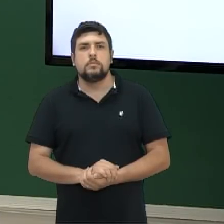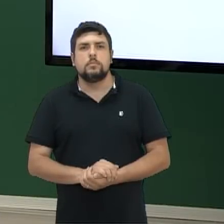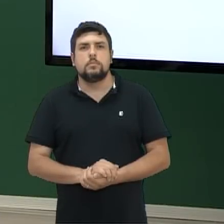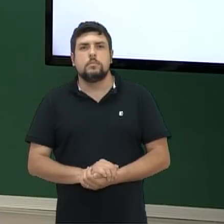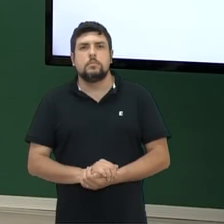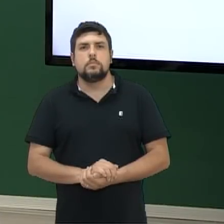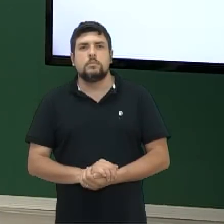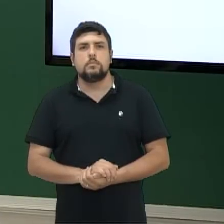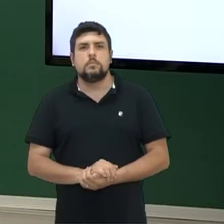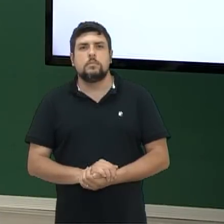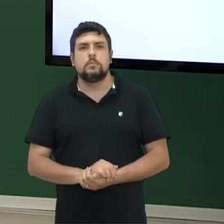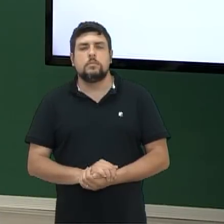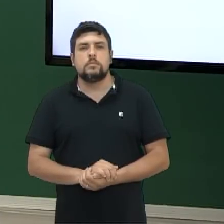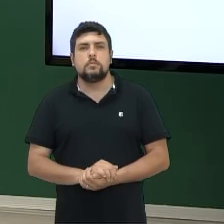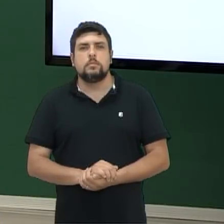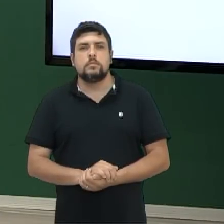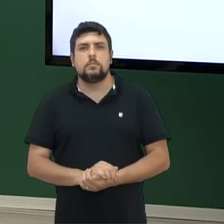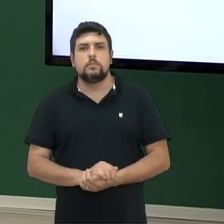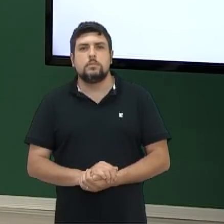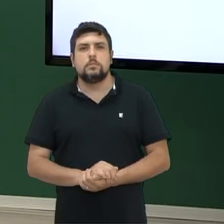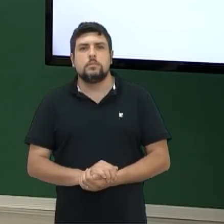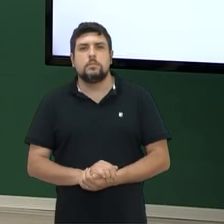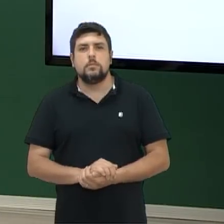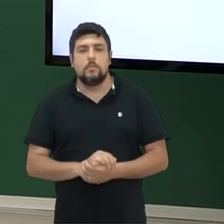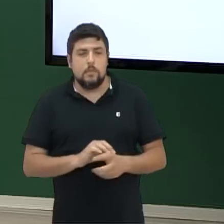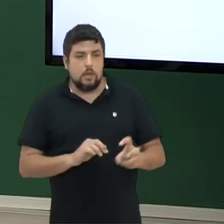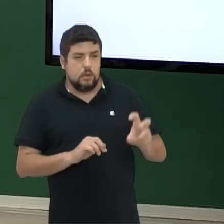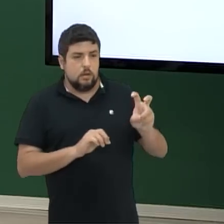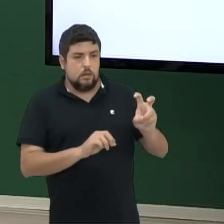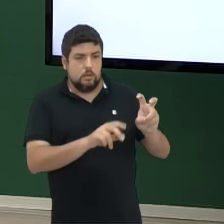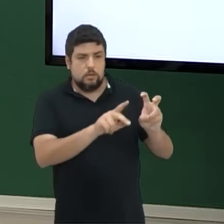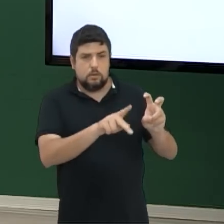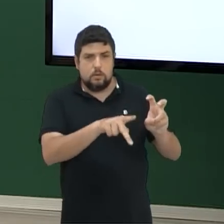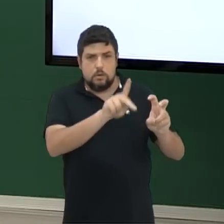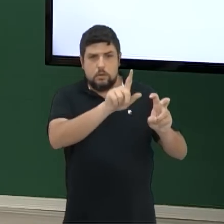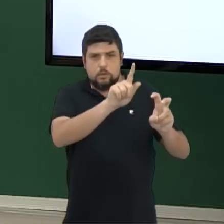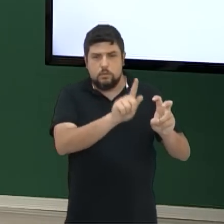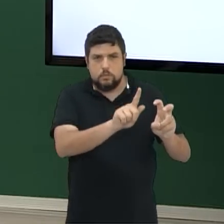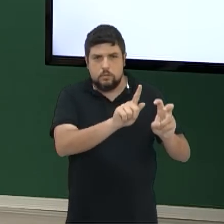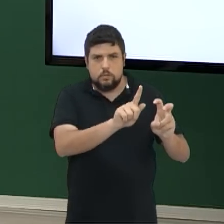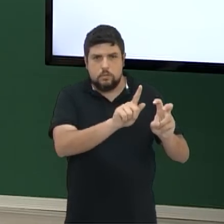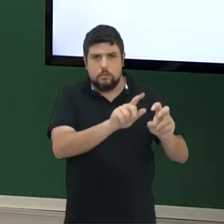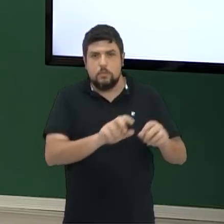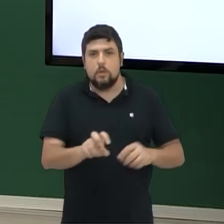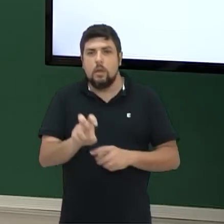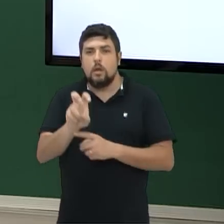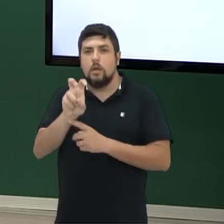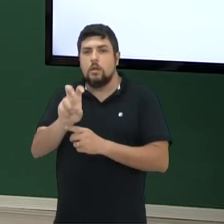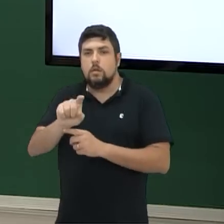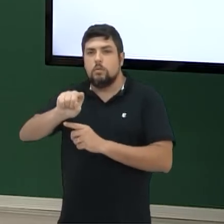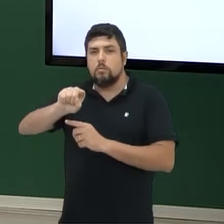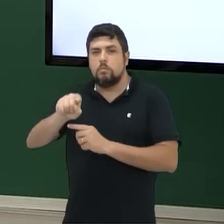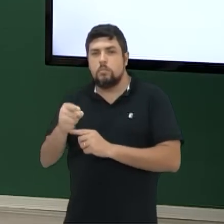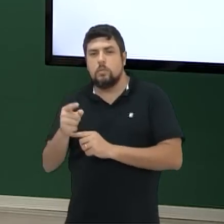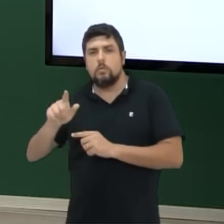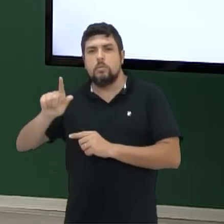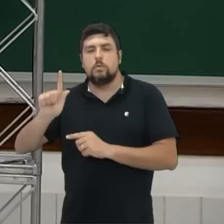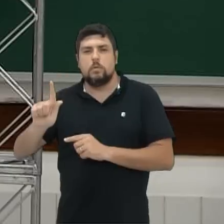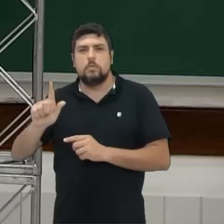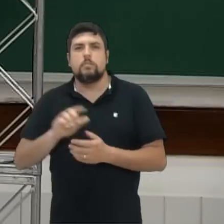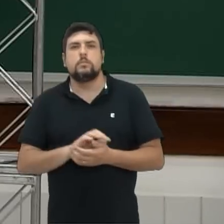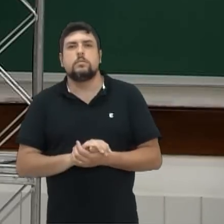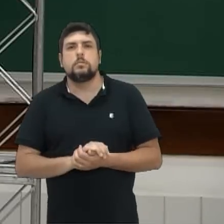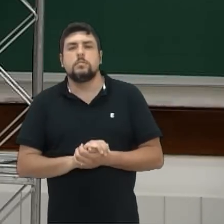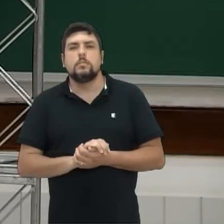Então, quantas gramas tem 5 quilogramas? Ora, 5.000 gramas. Perceba a diferença que